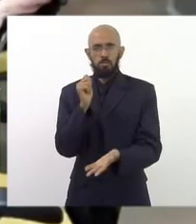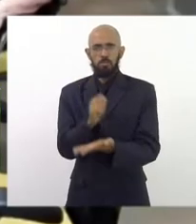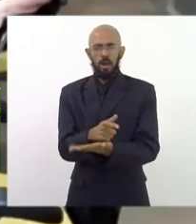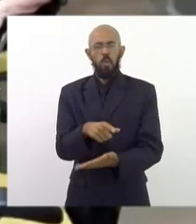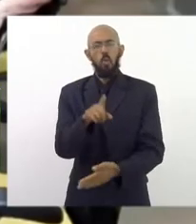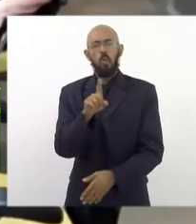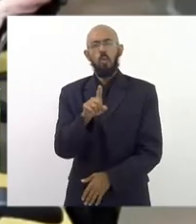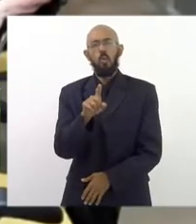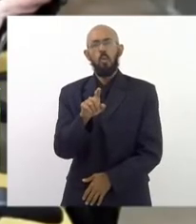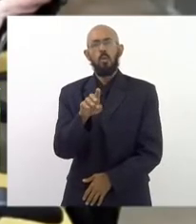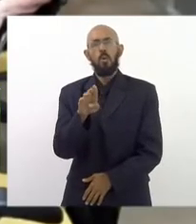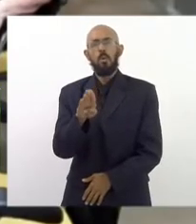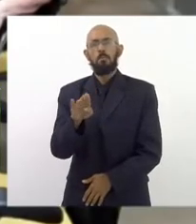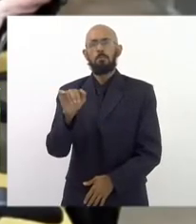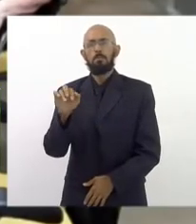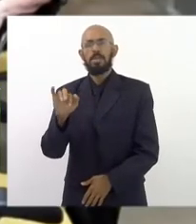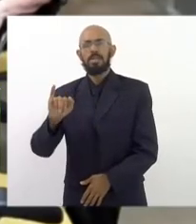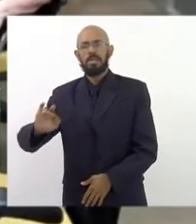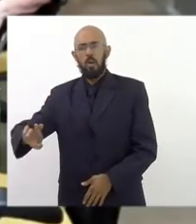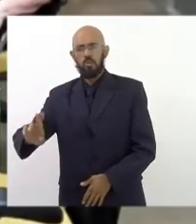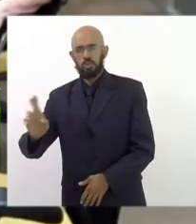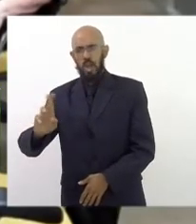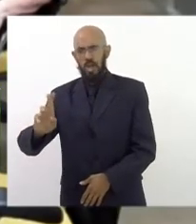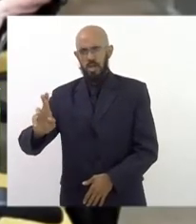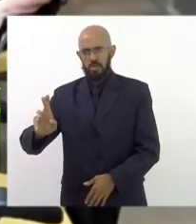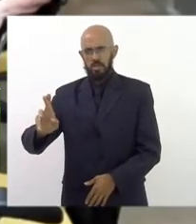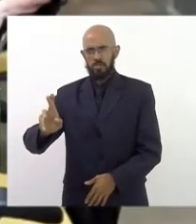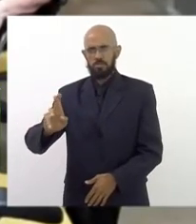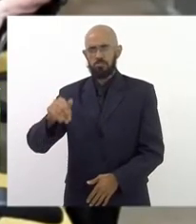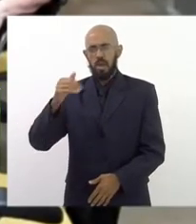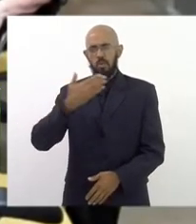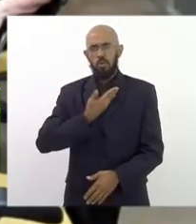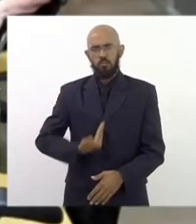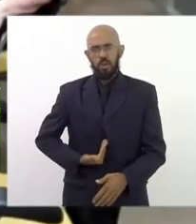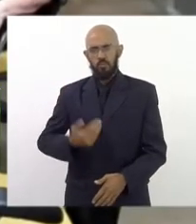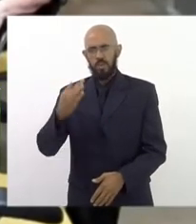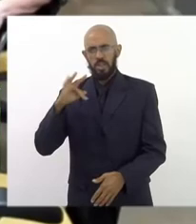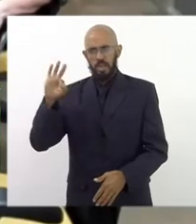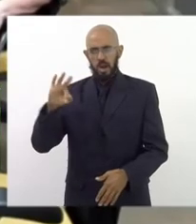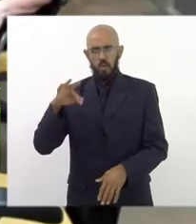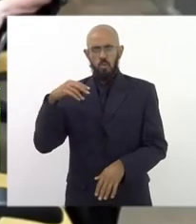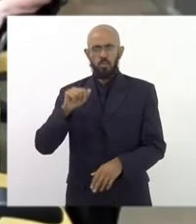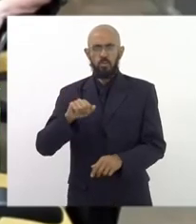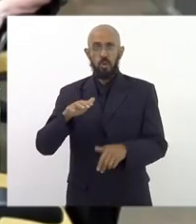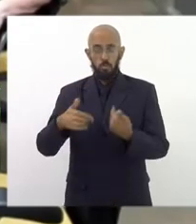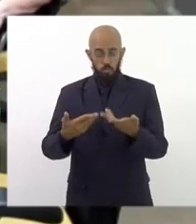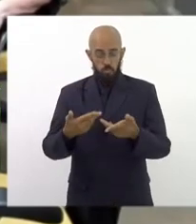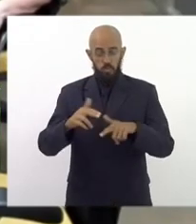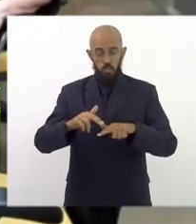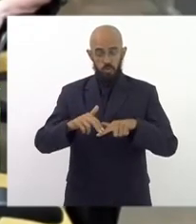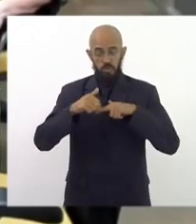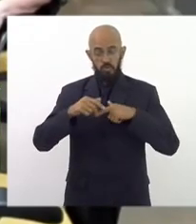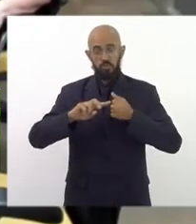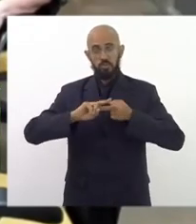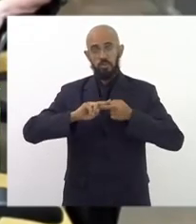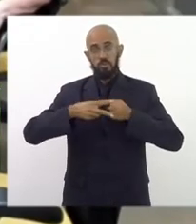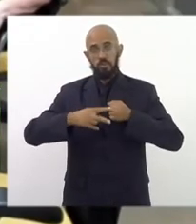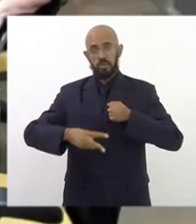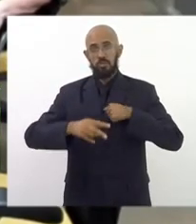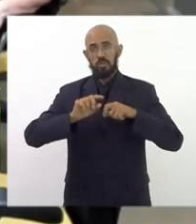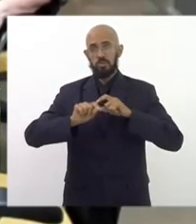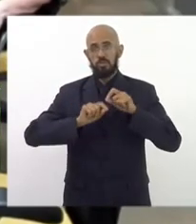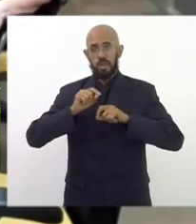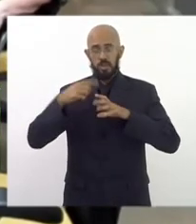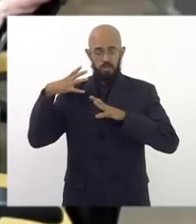pouco. Sim. Para a União. Então, isso está refletido, porque aí está acumulado. Eu estava vendo o terceiro quadrimestre, mas como isso é o